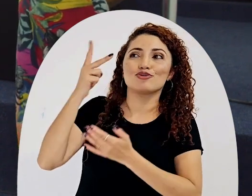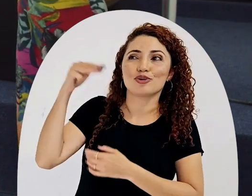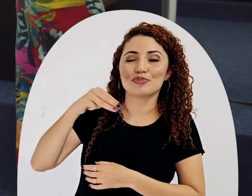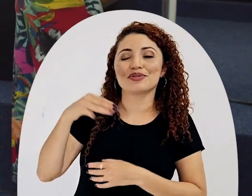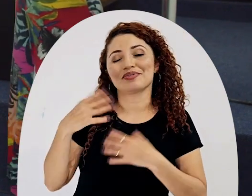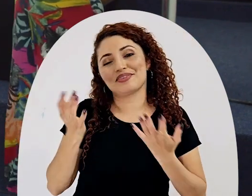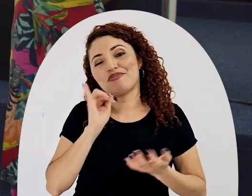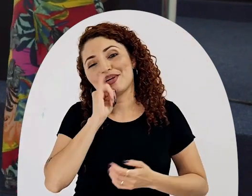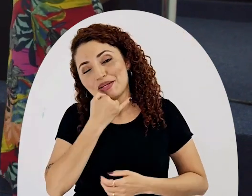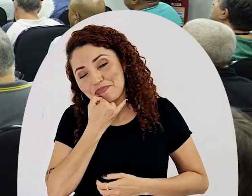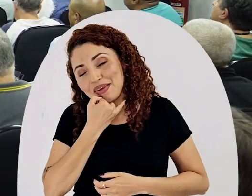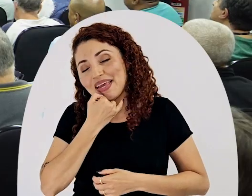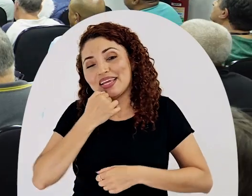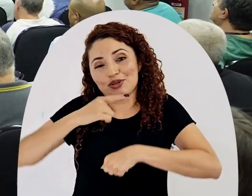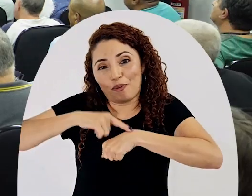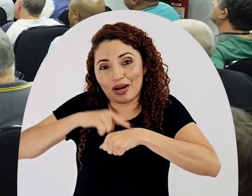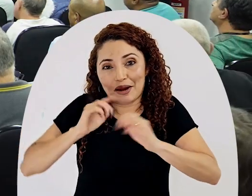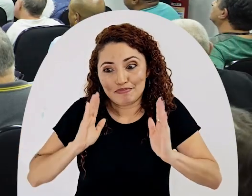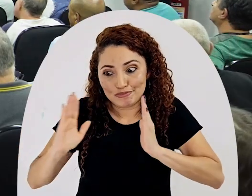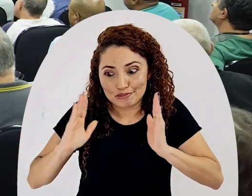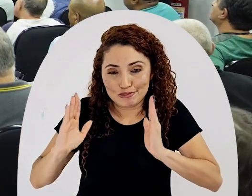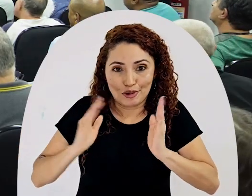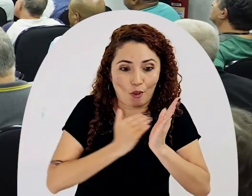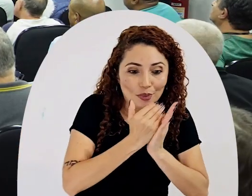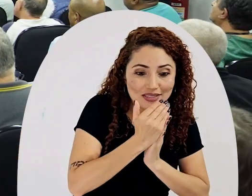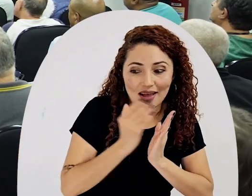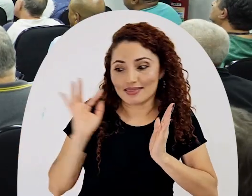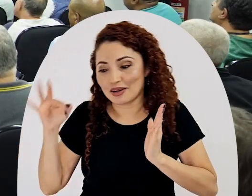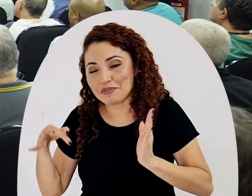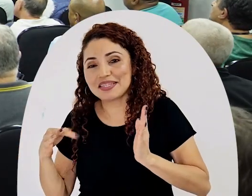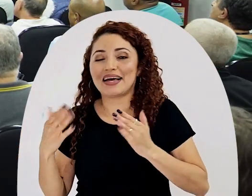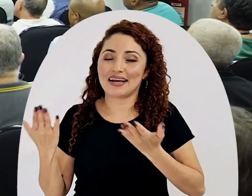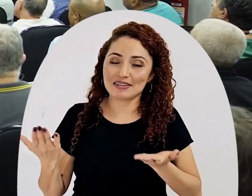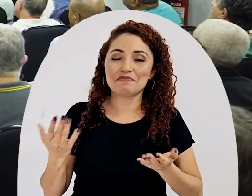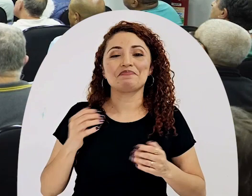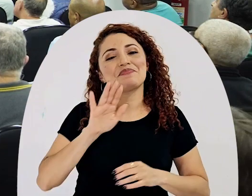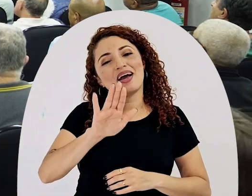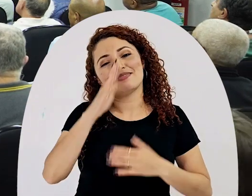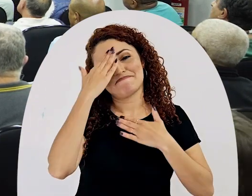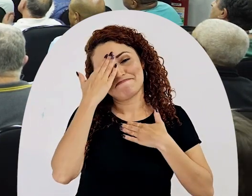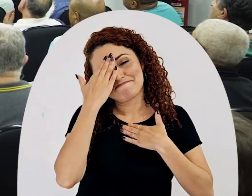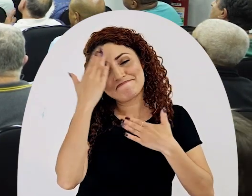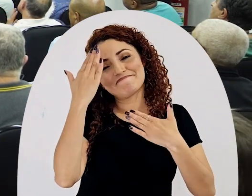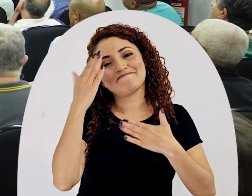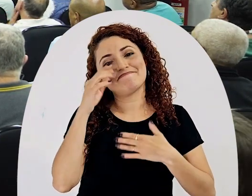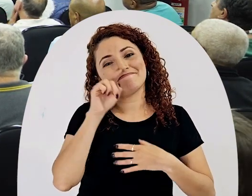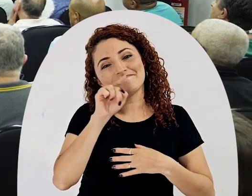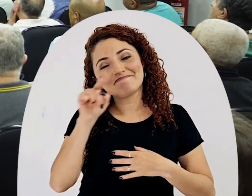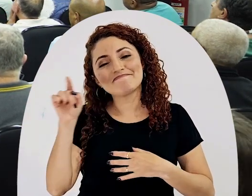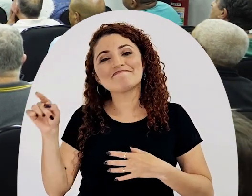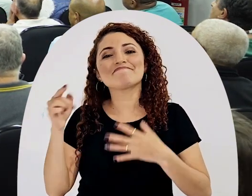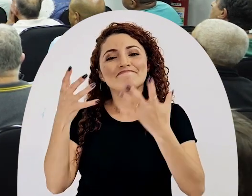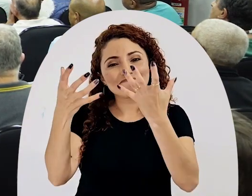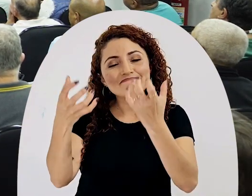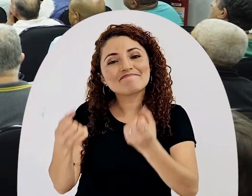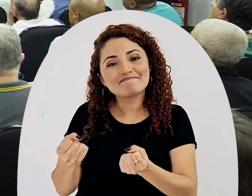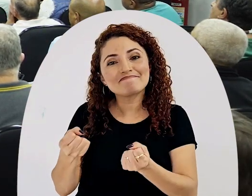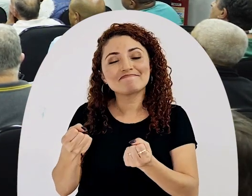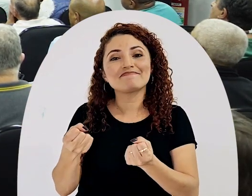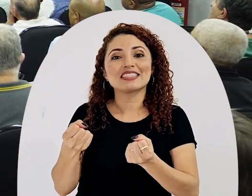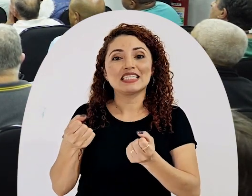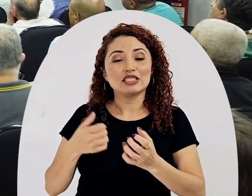para terminar. Mas eu quero muito agradecer a disponibilidade e a sinceridade, né,